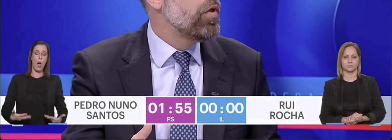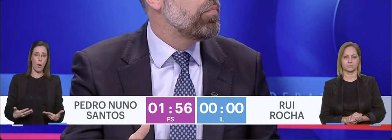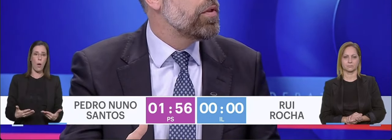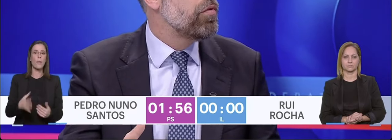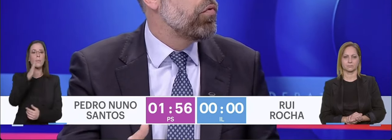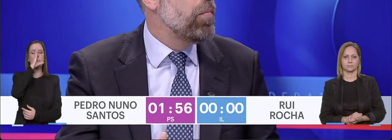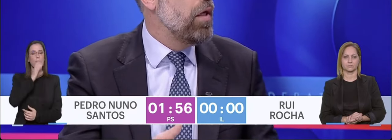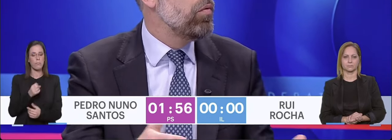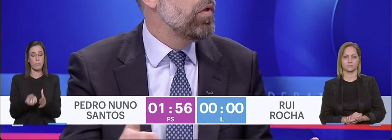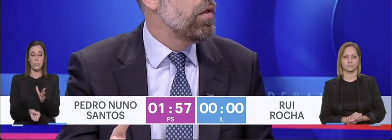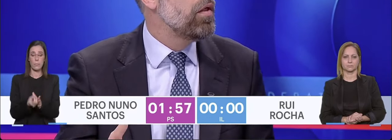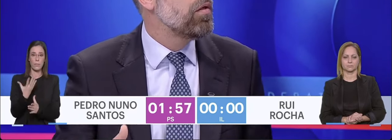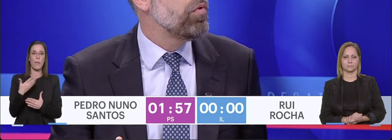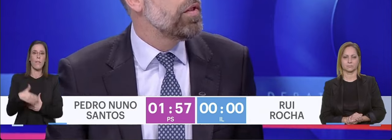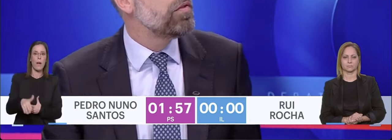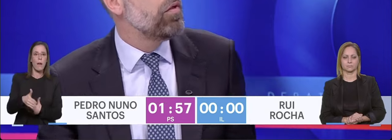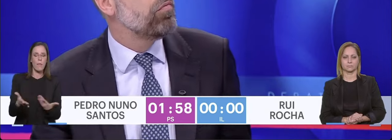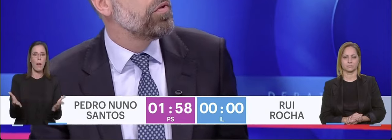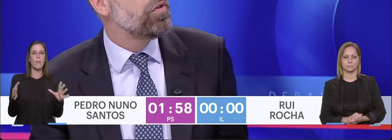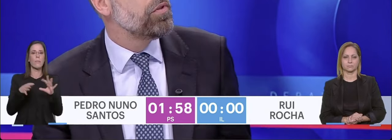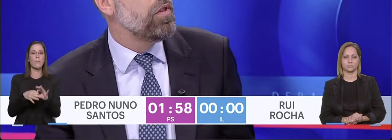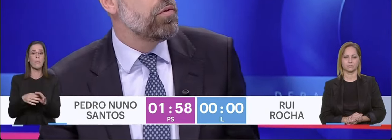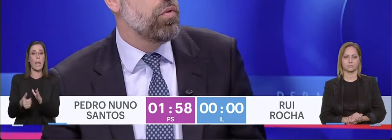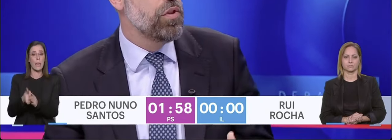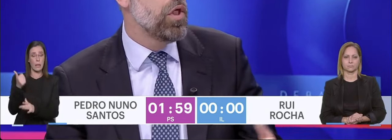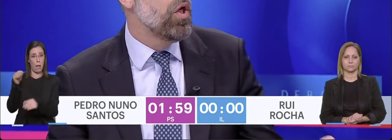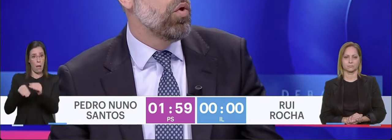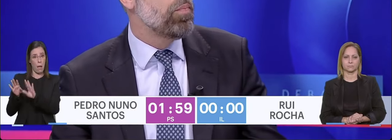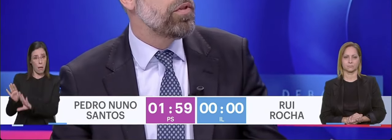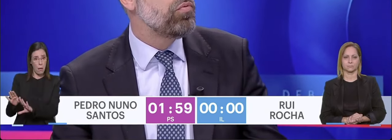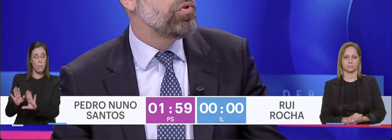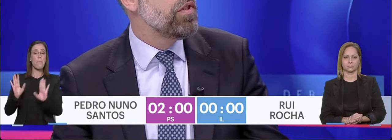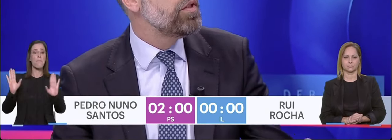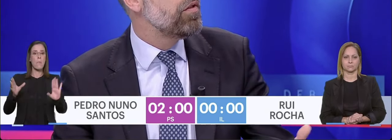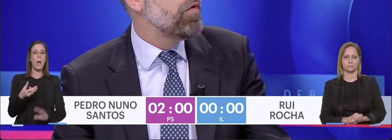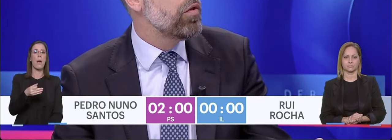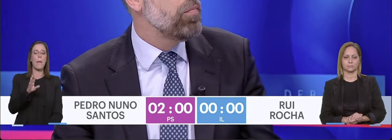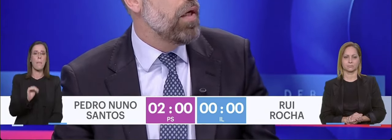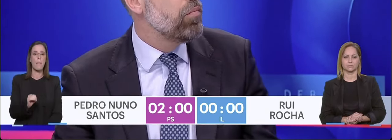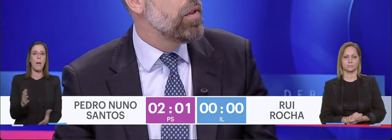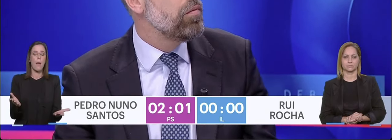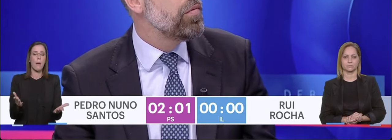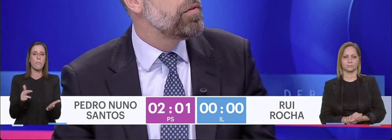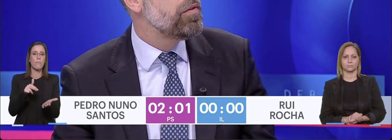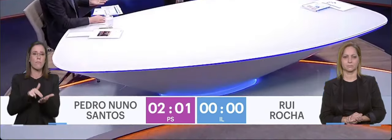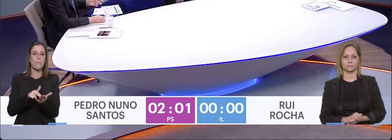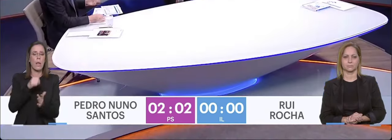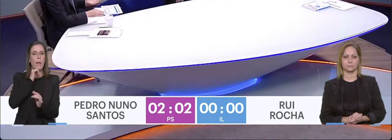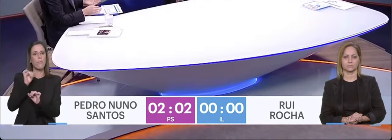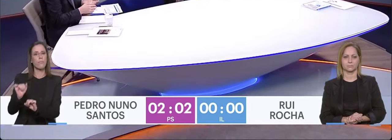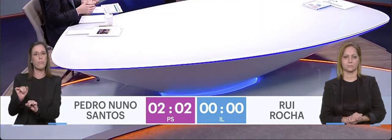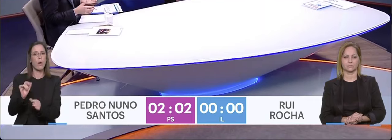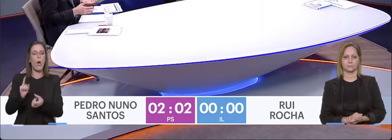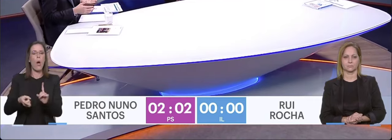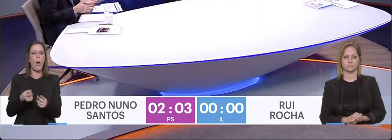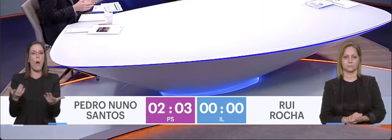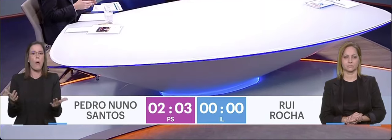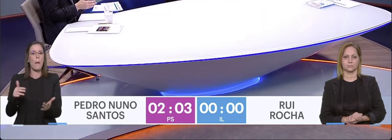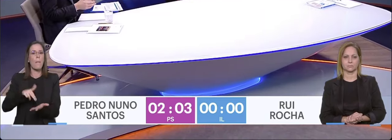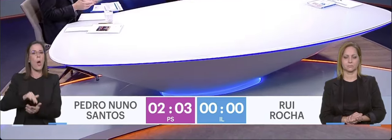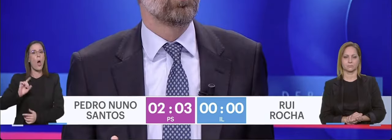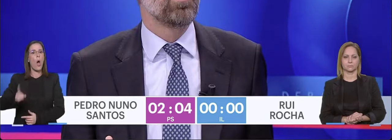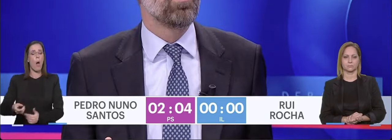um governo para ser formado a a Coligação venceu as eleições o partido socialista vai tomar uma uma decisão sobre o qual vai ser o seu